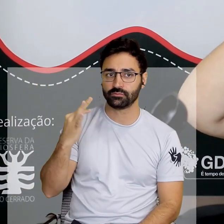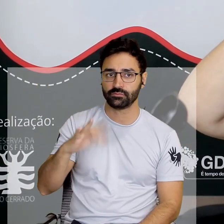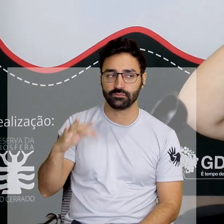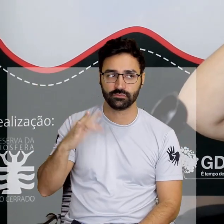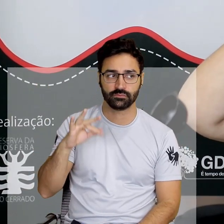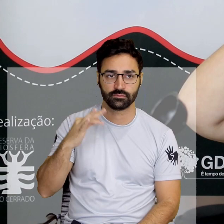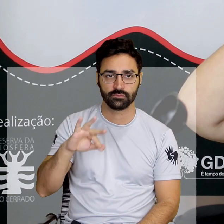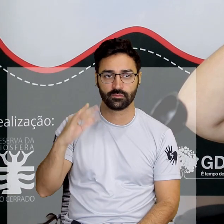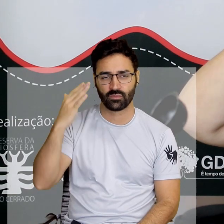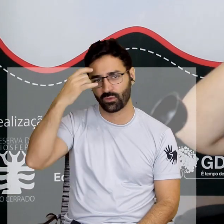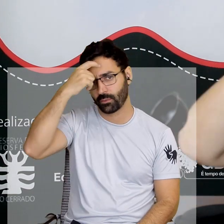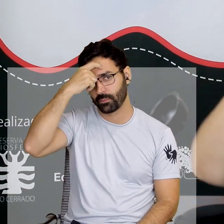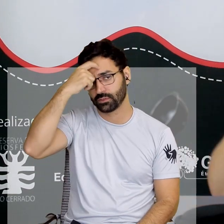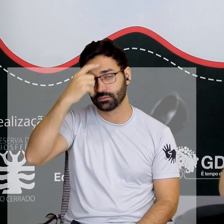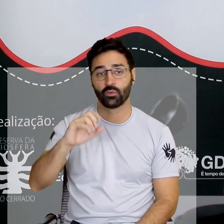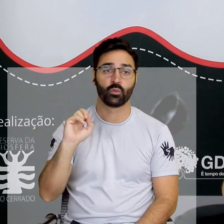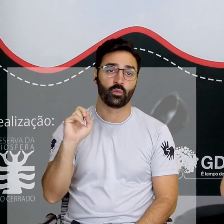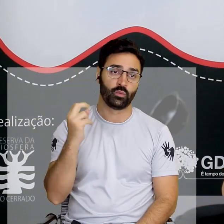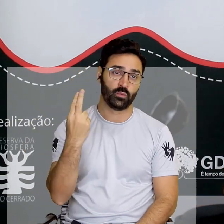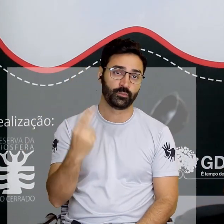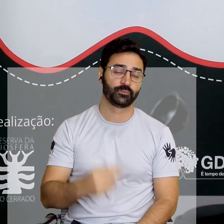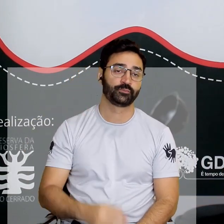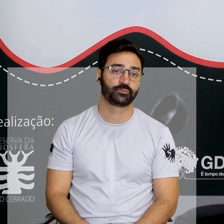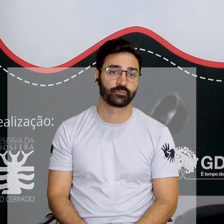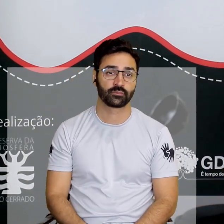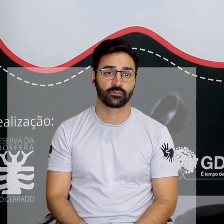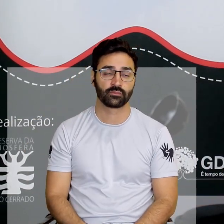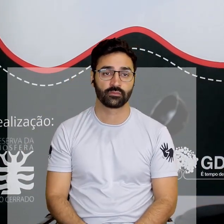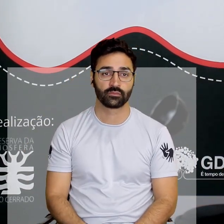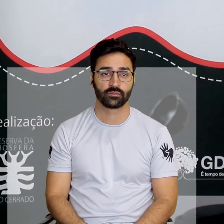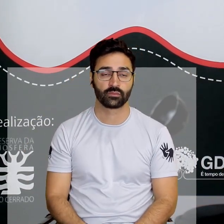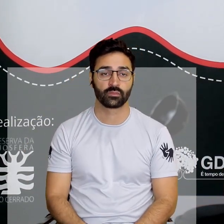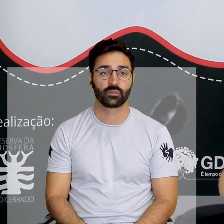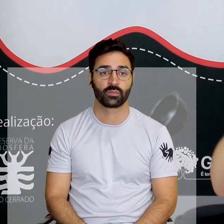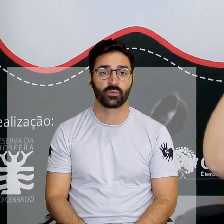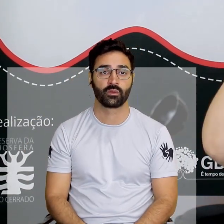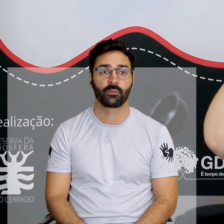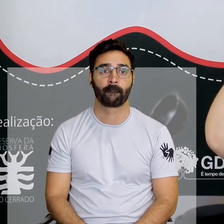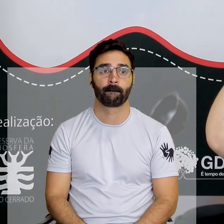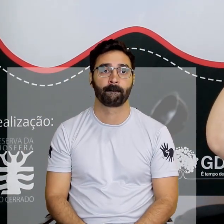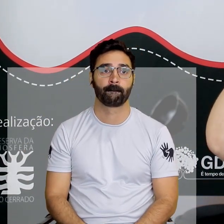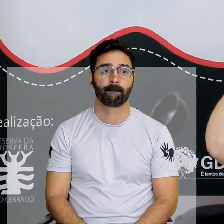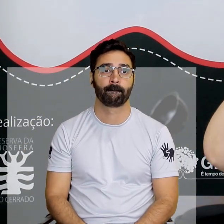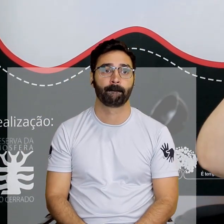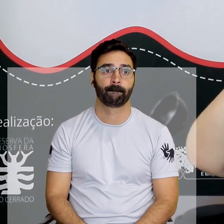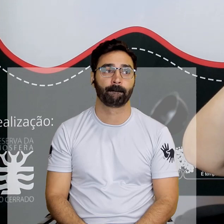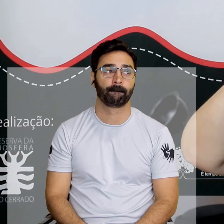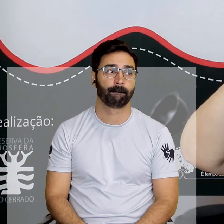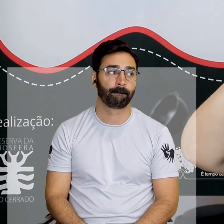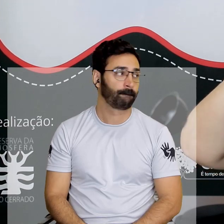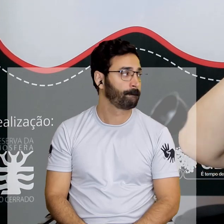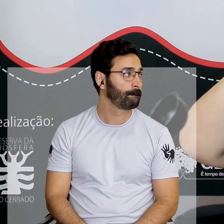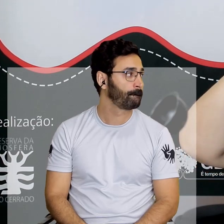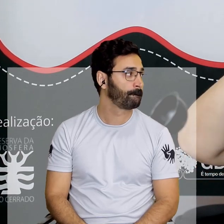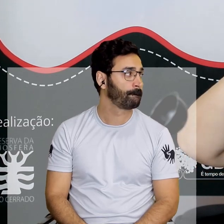cabeça, ou, que é o mais comum que a gente faz, esse aqui, cabeça.